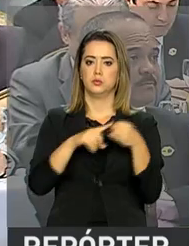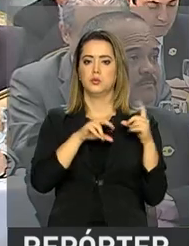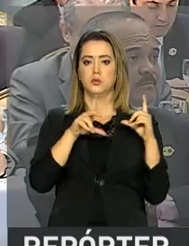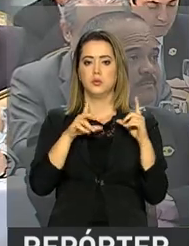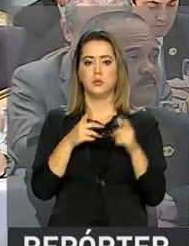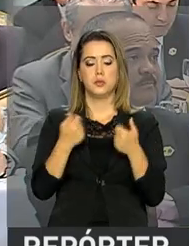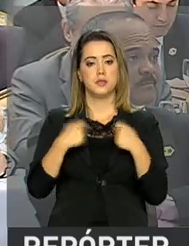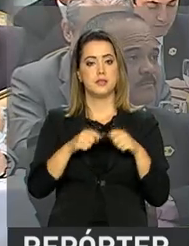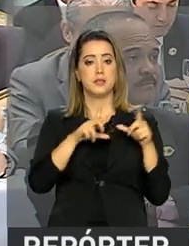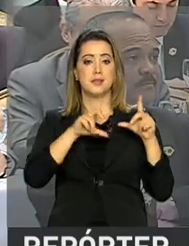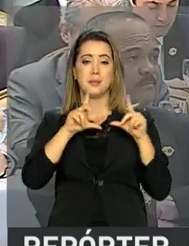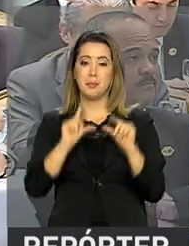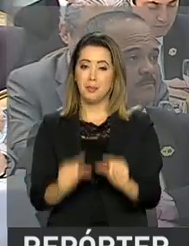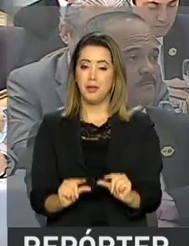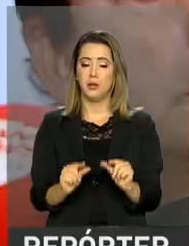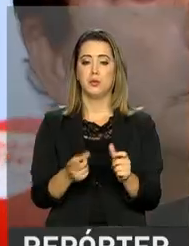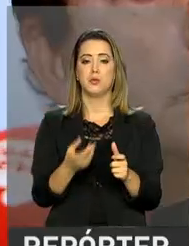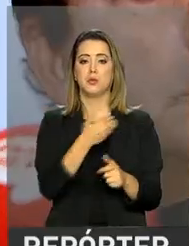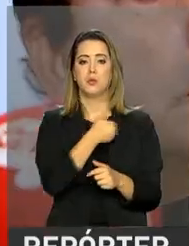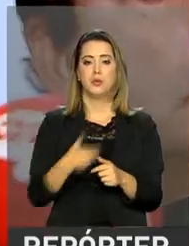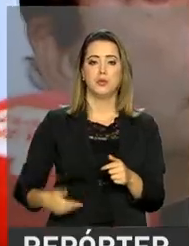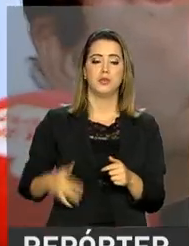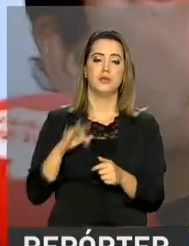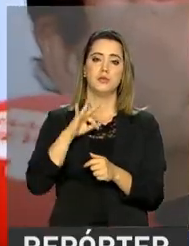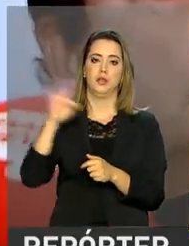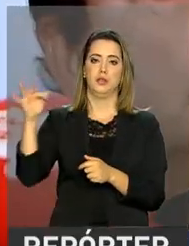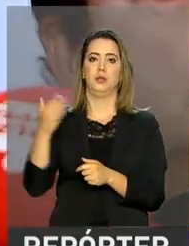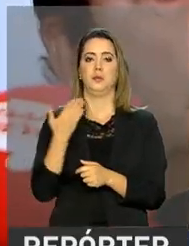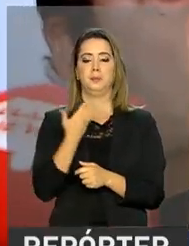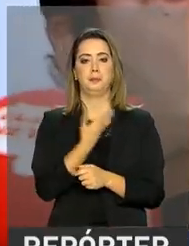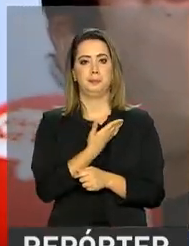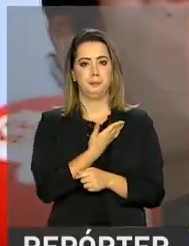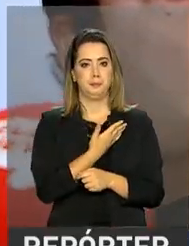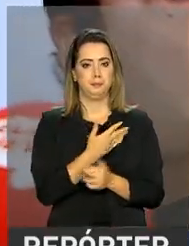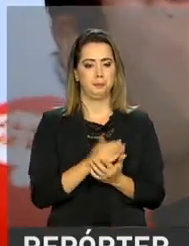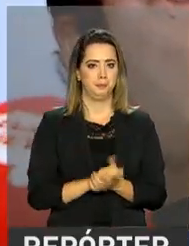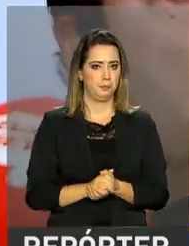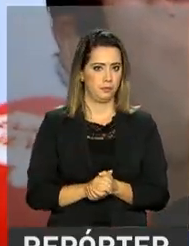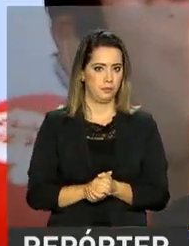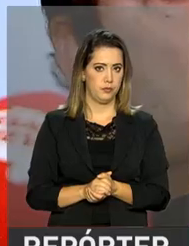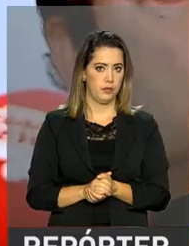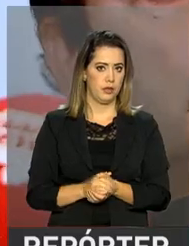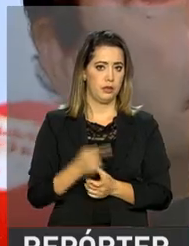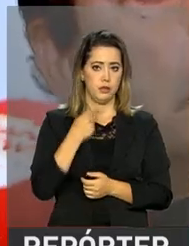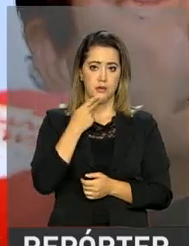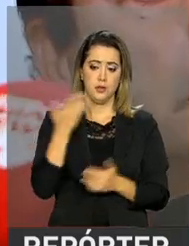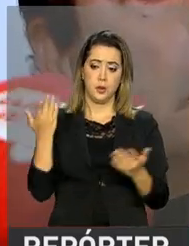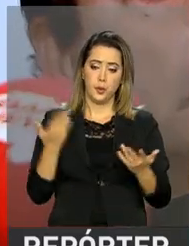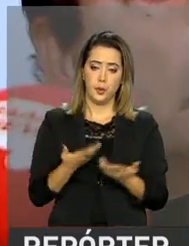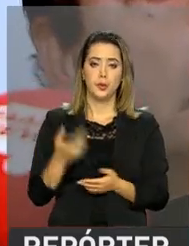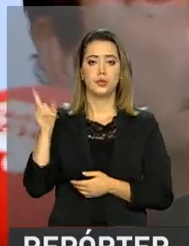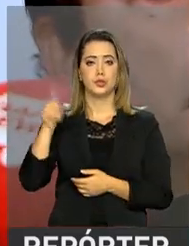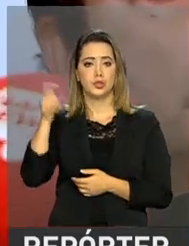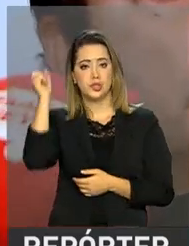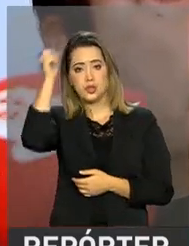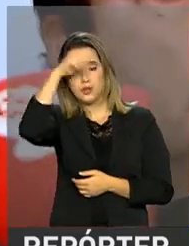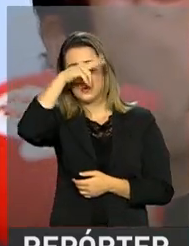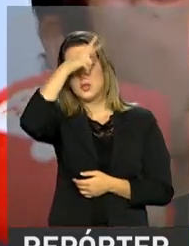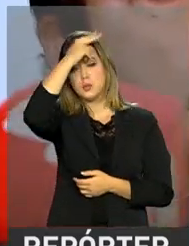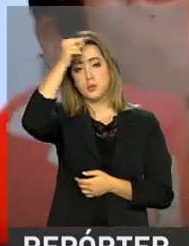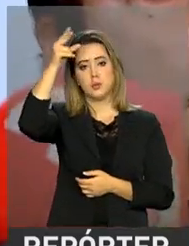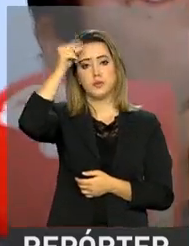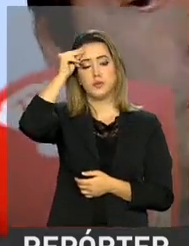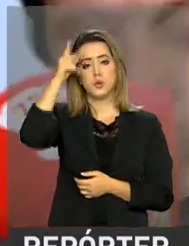dependência financeira do governo federal hoje é quase impossível um prefeito não ter uma idade média e